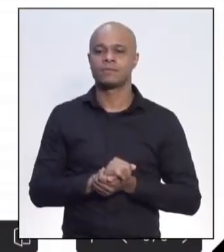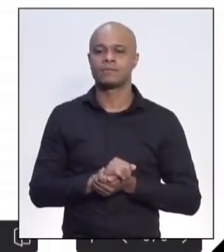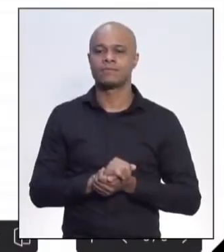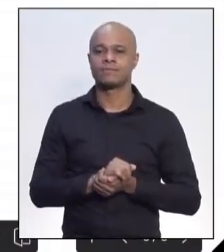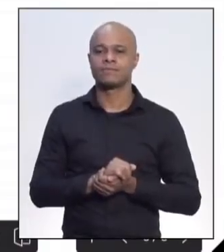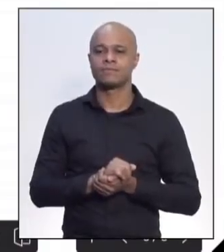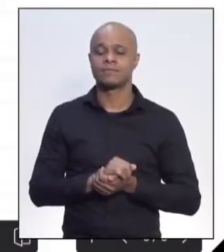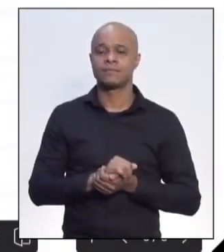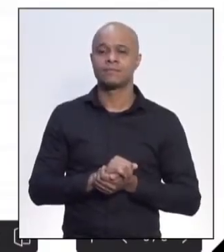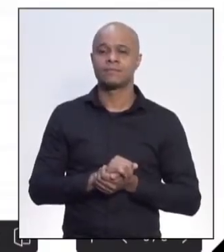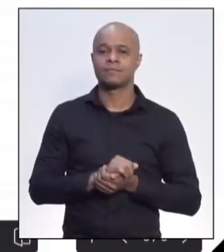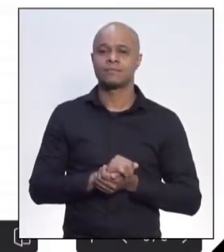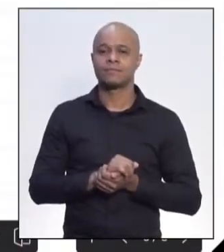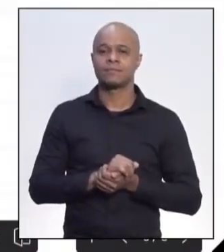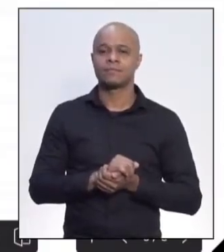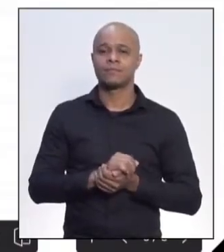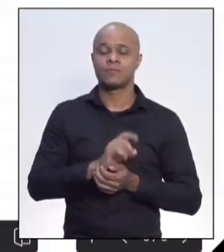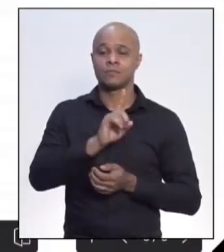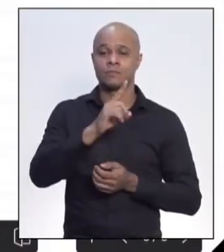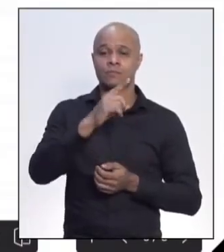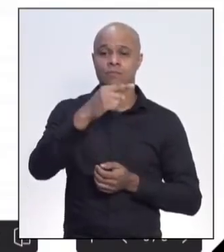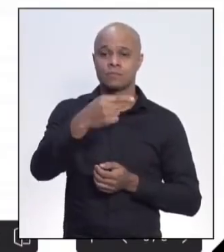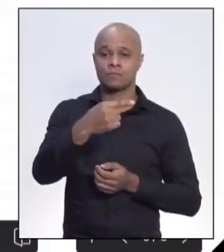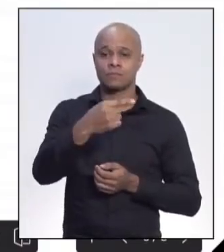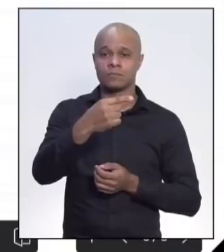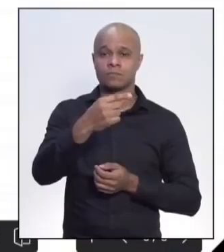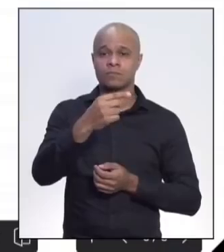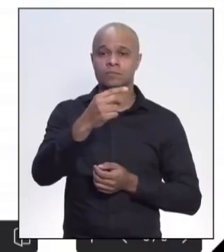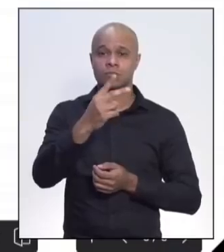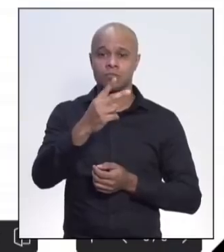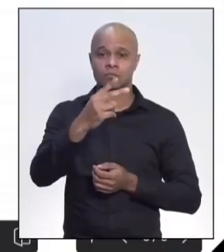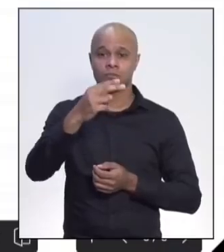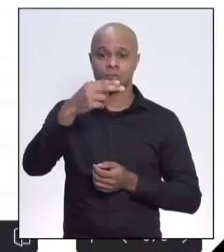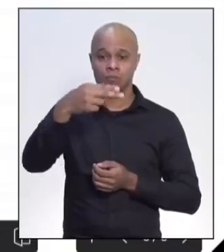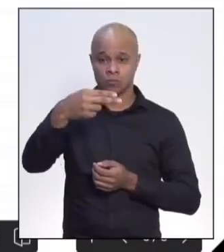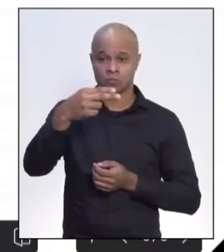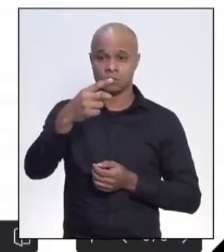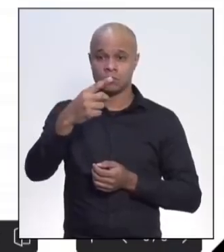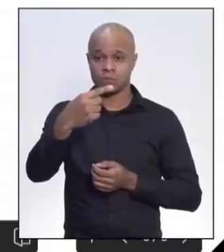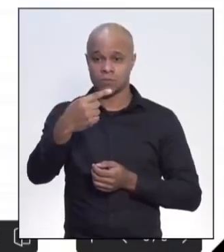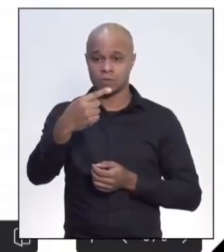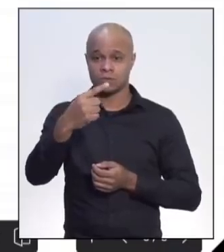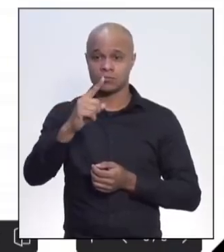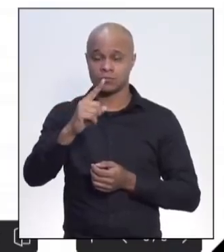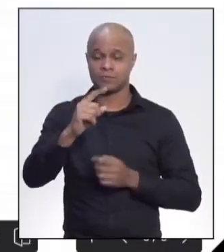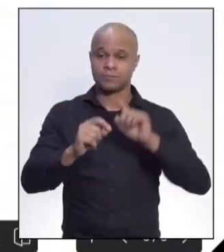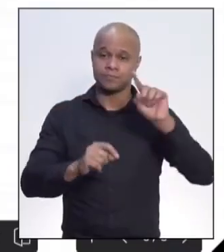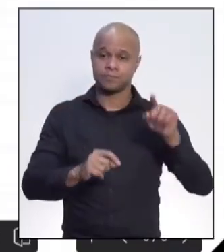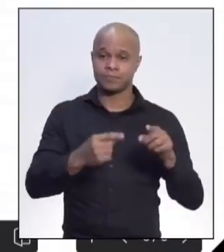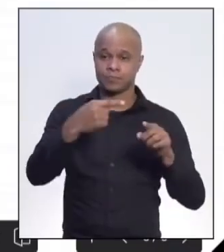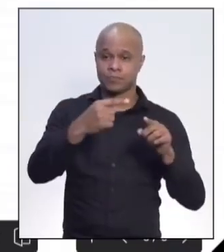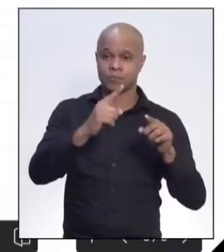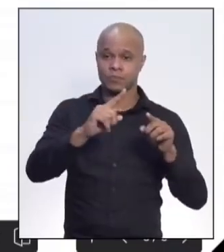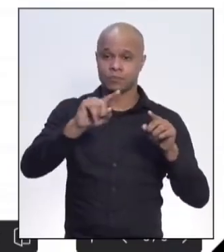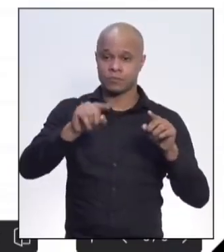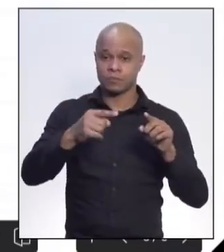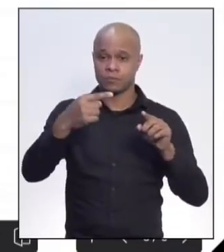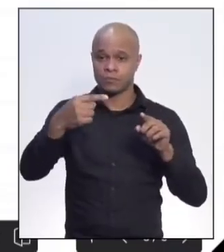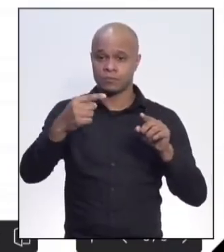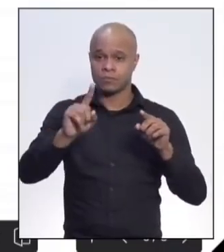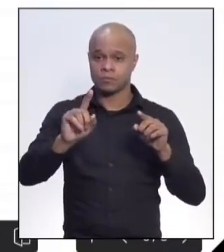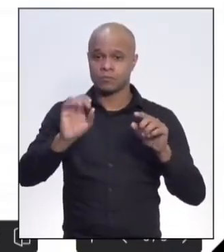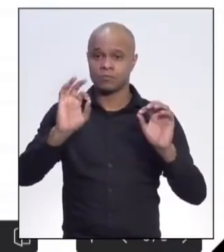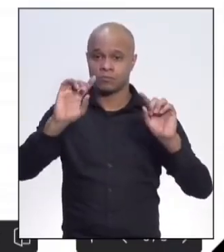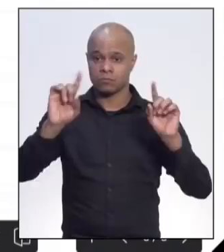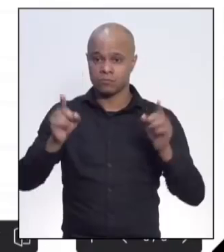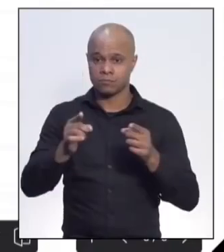ficar menos 1. Então, primeiro par ordenado, menos 1 e menos